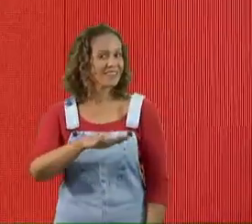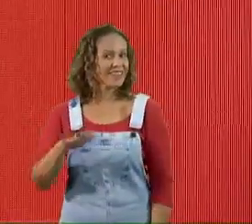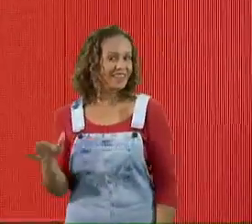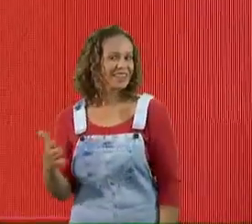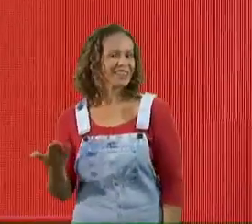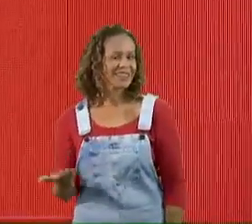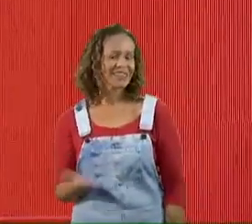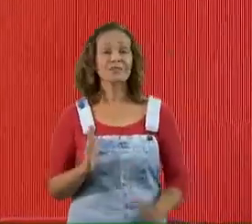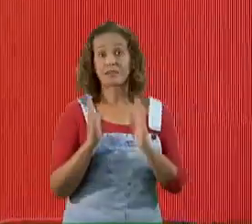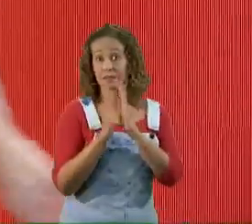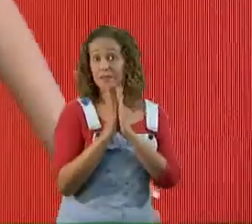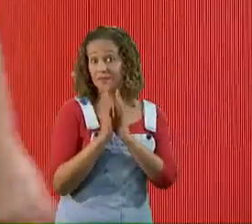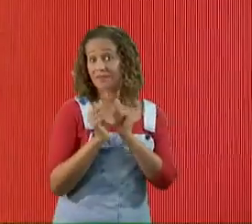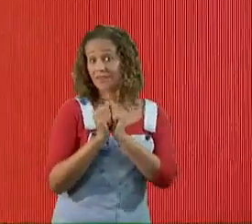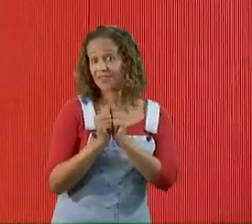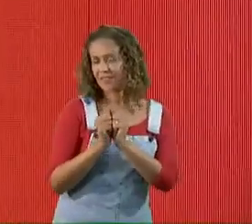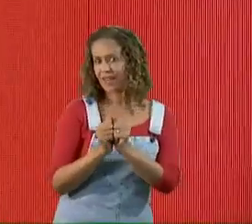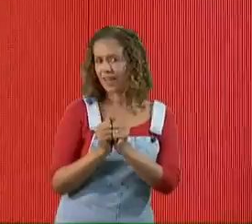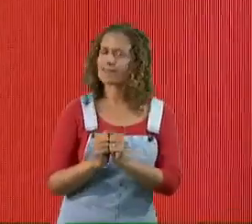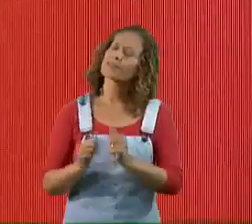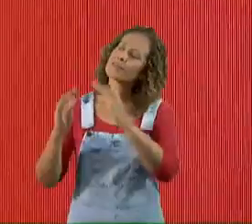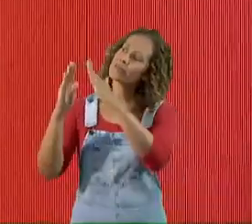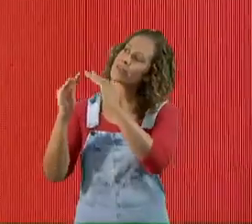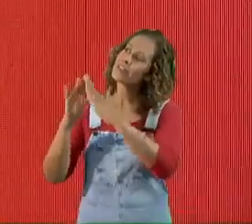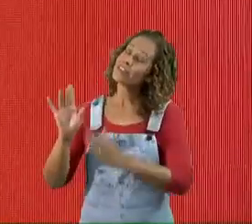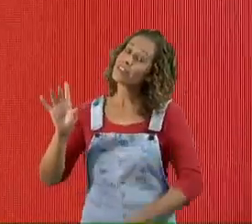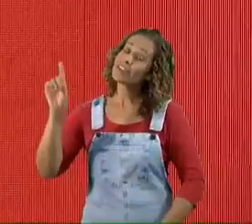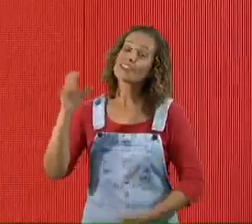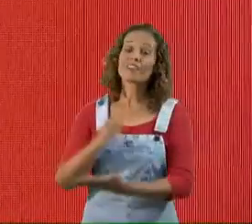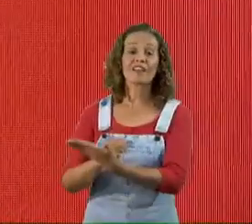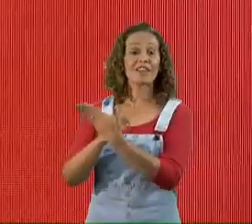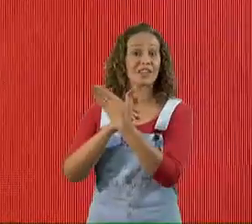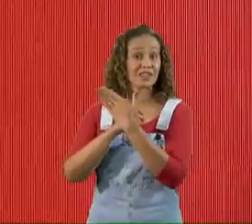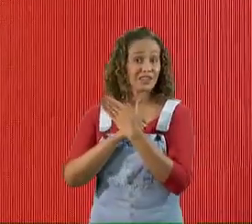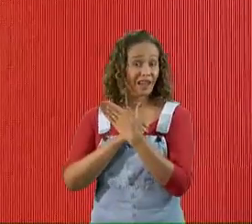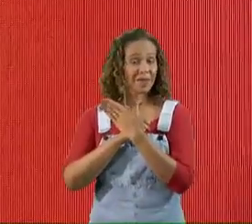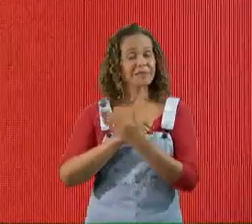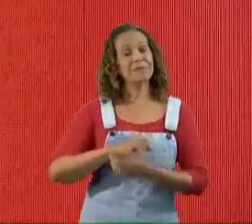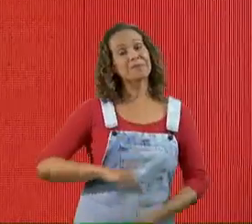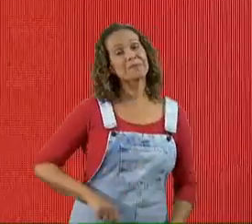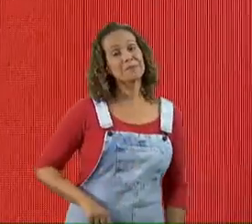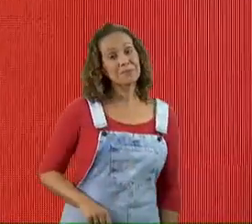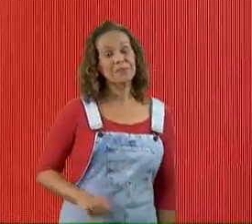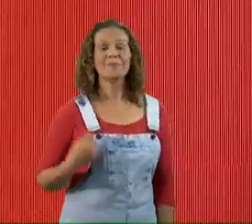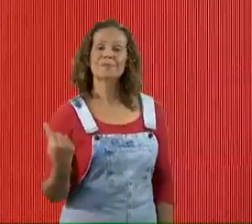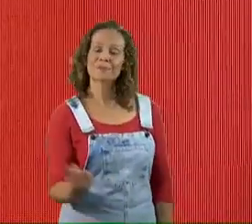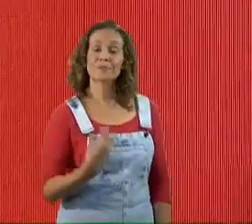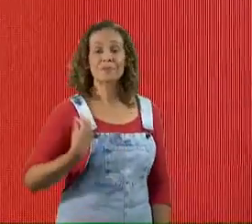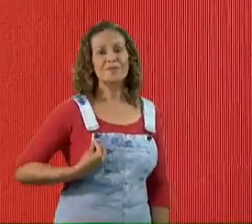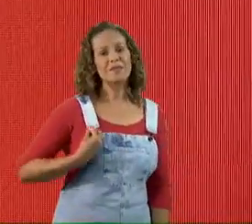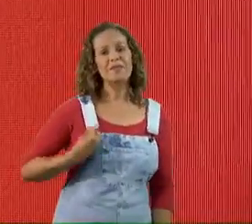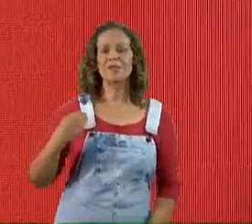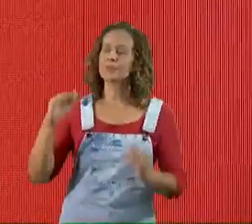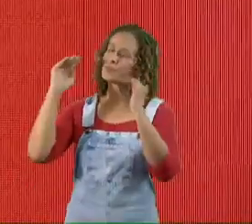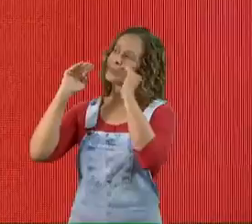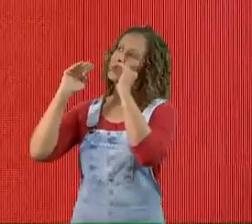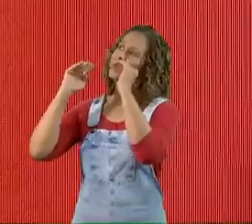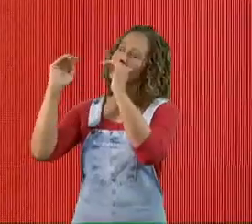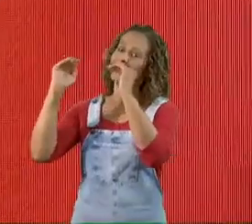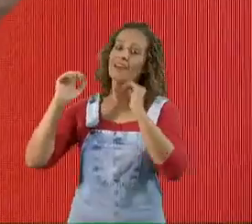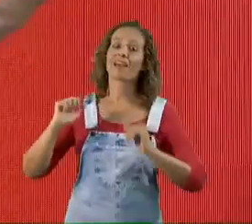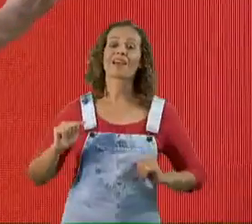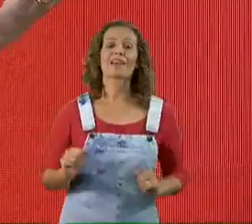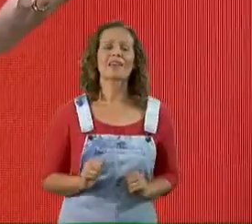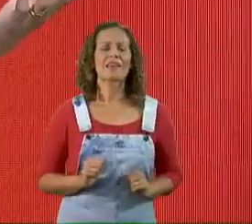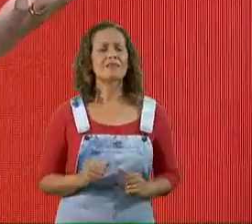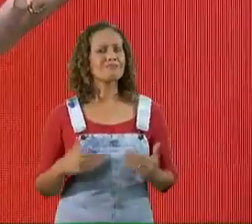vamos fazer uma oração pedindo para Deus nos ajudar. Para a gente viver para Ele. Para mostrar o